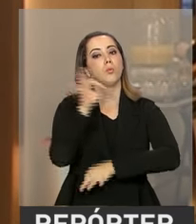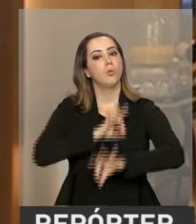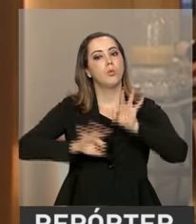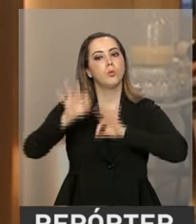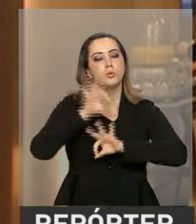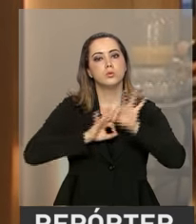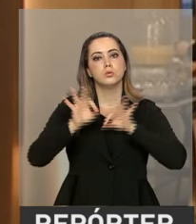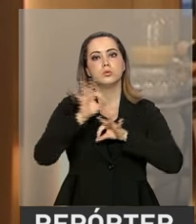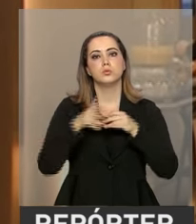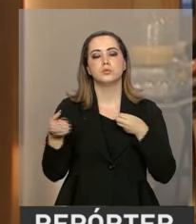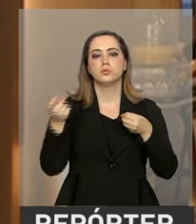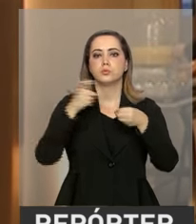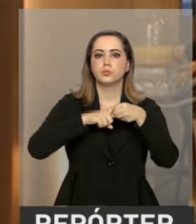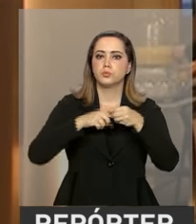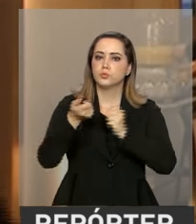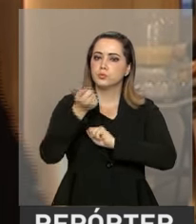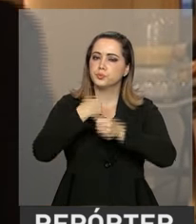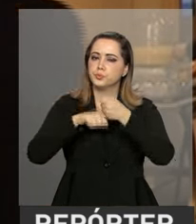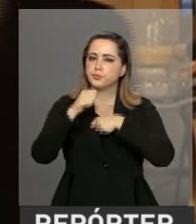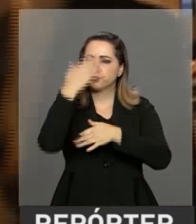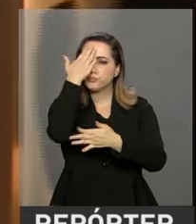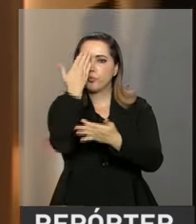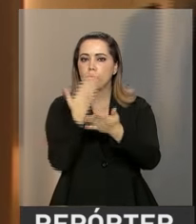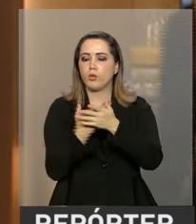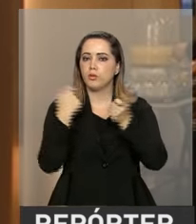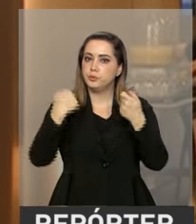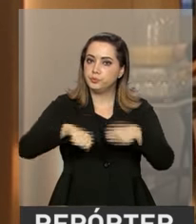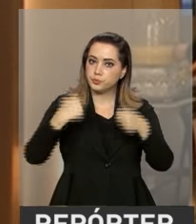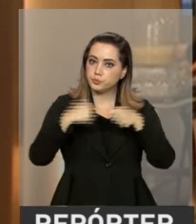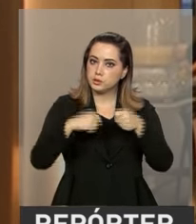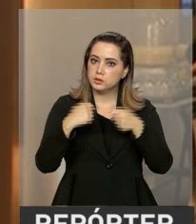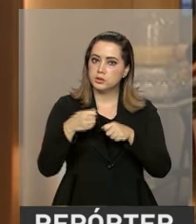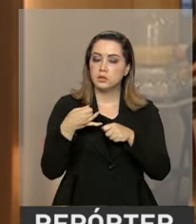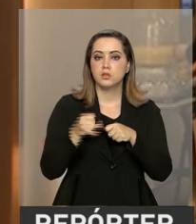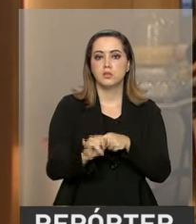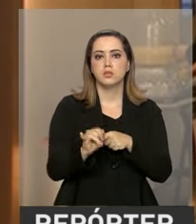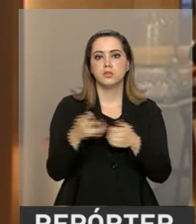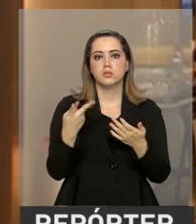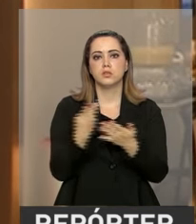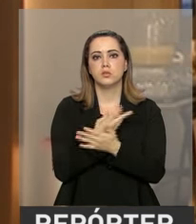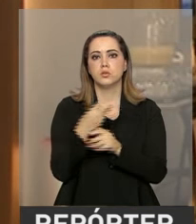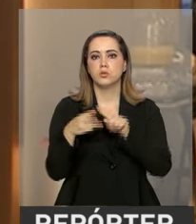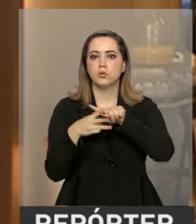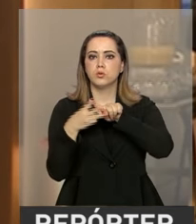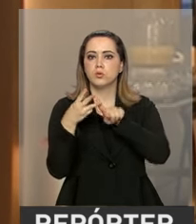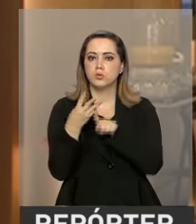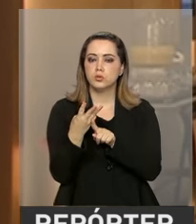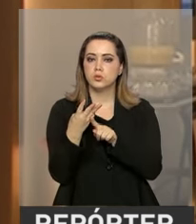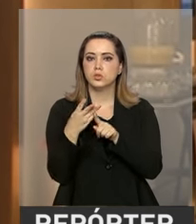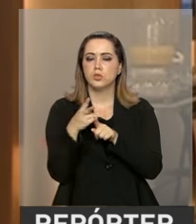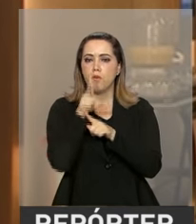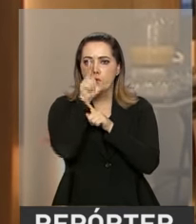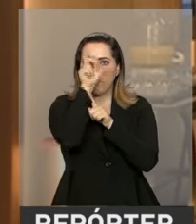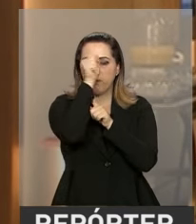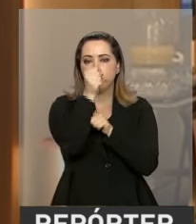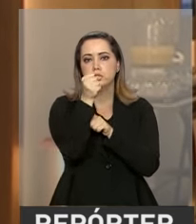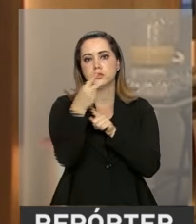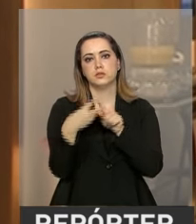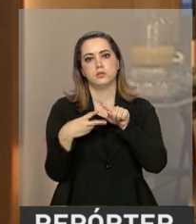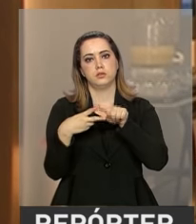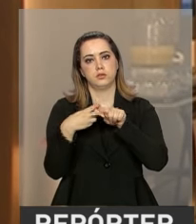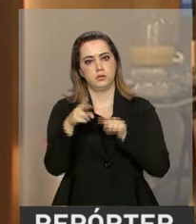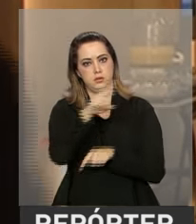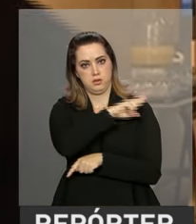retomada da confiança na economia, ressaltou a necessidade de se fortalecer o tripé macroeconômico, responsabilidade